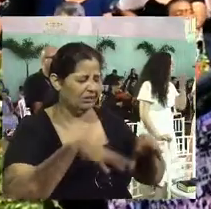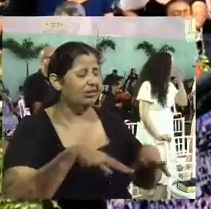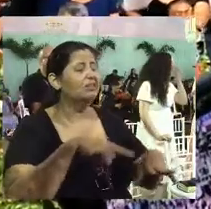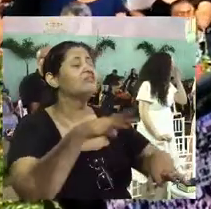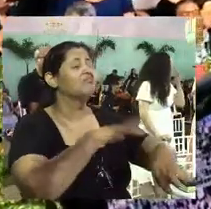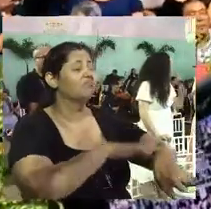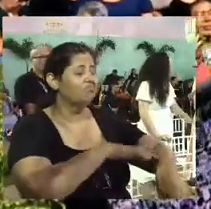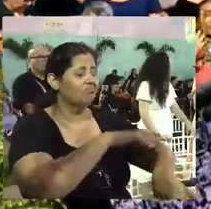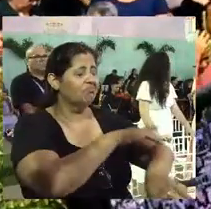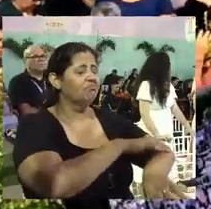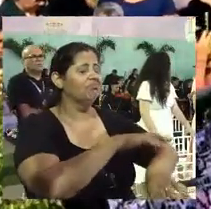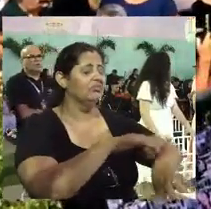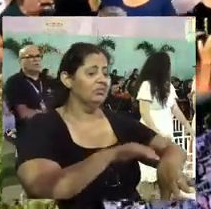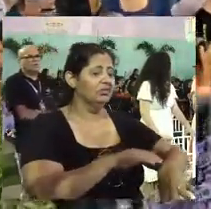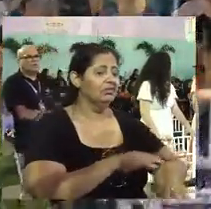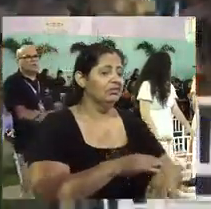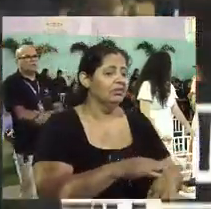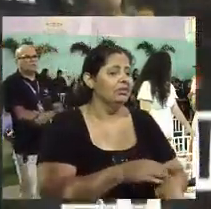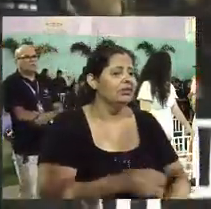tocarei